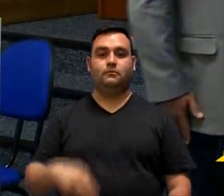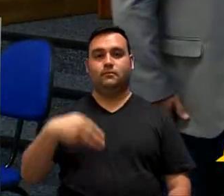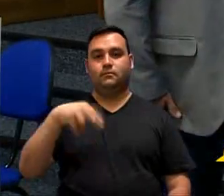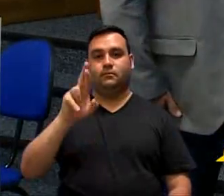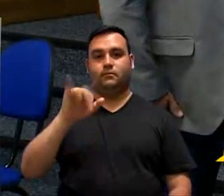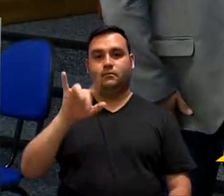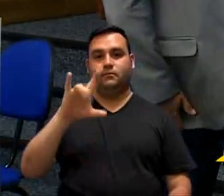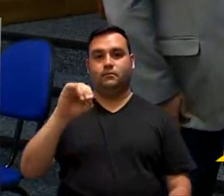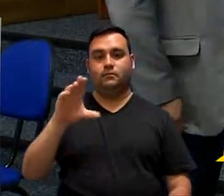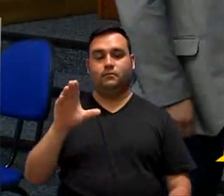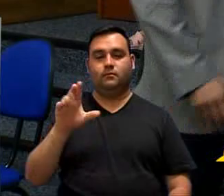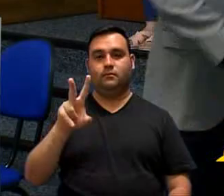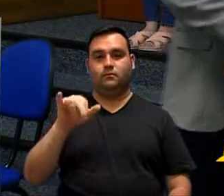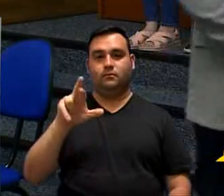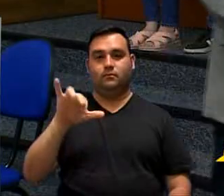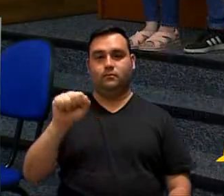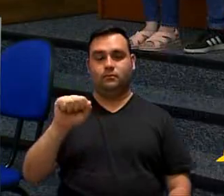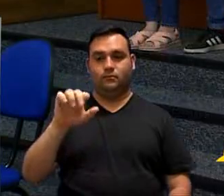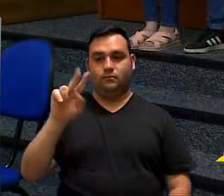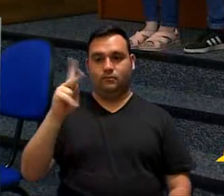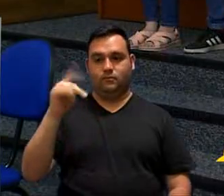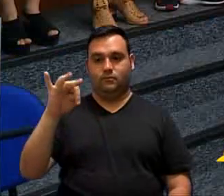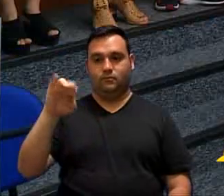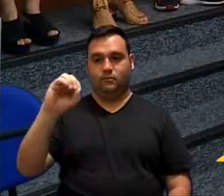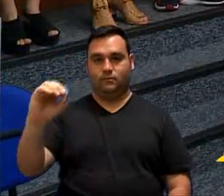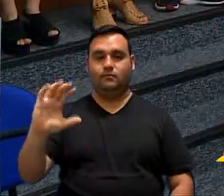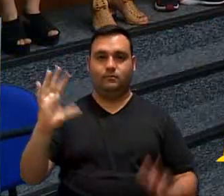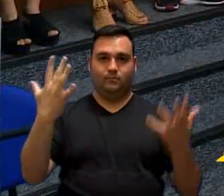Murilo Vieira Godinho Pinto.